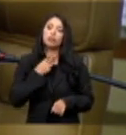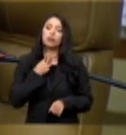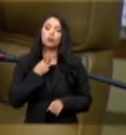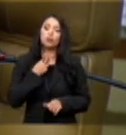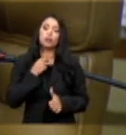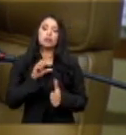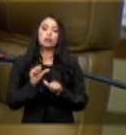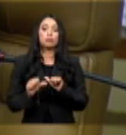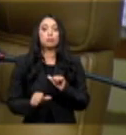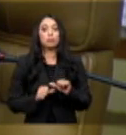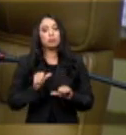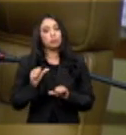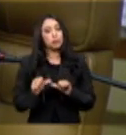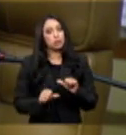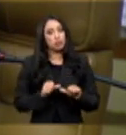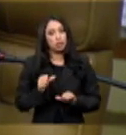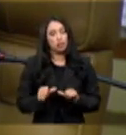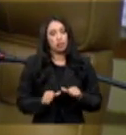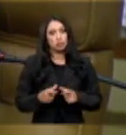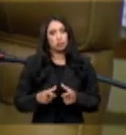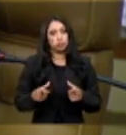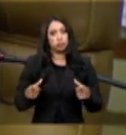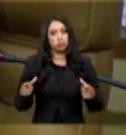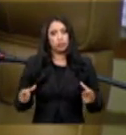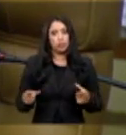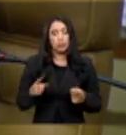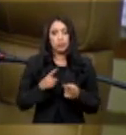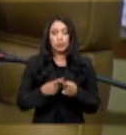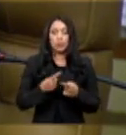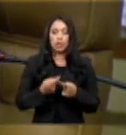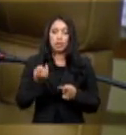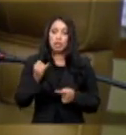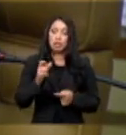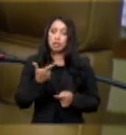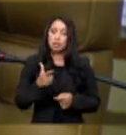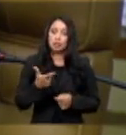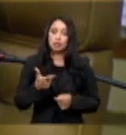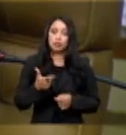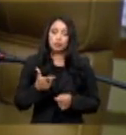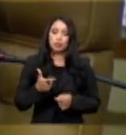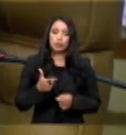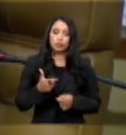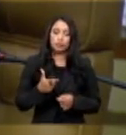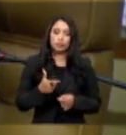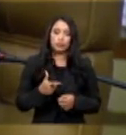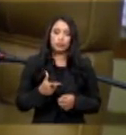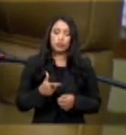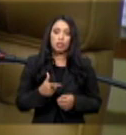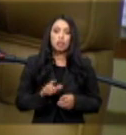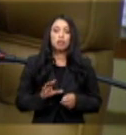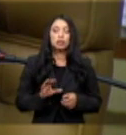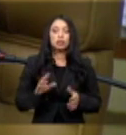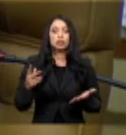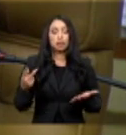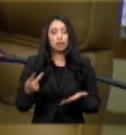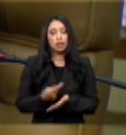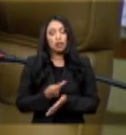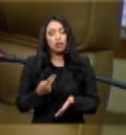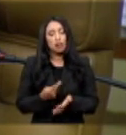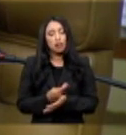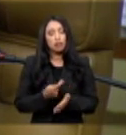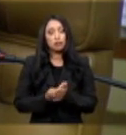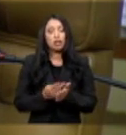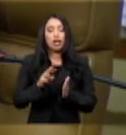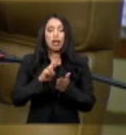ser alterado, que não pode ser alargado, porque senão se tem, de novo, fraude ao princípio da licitação, à regra